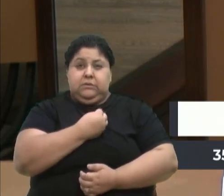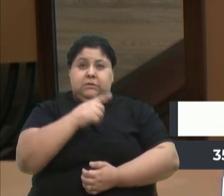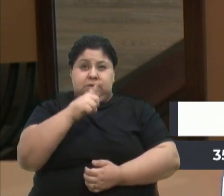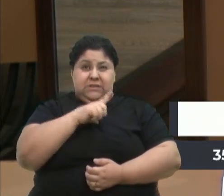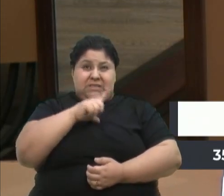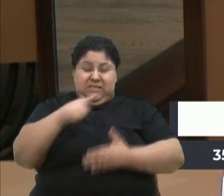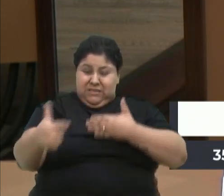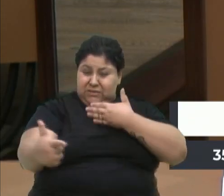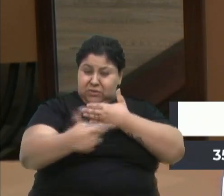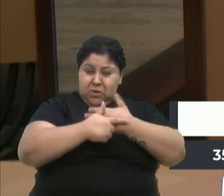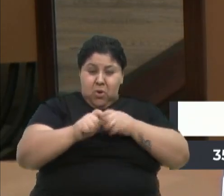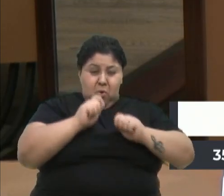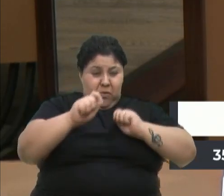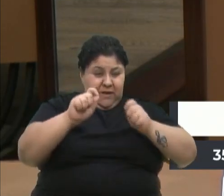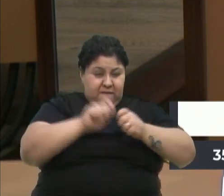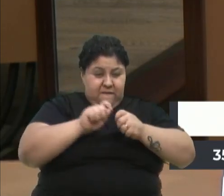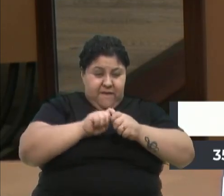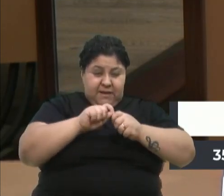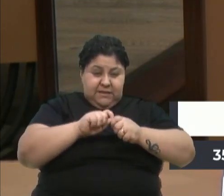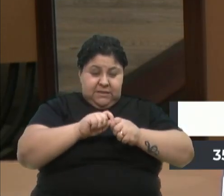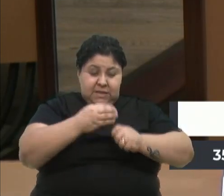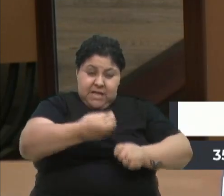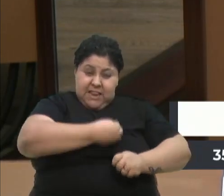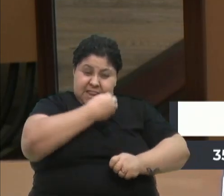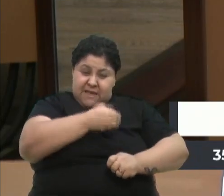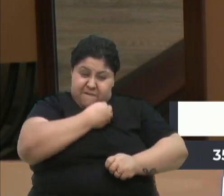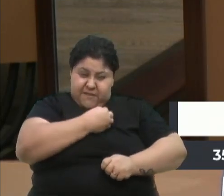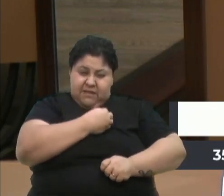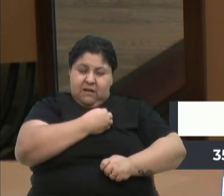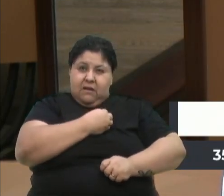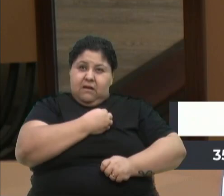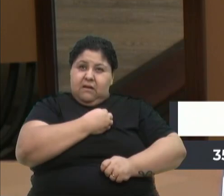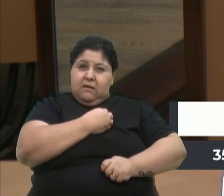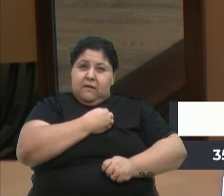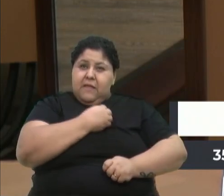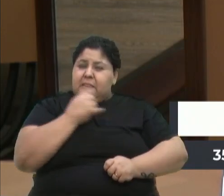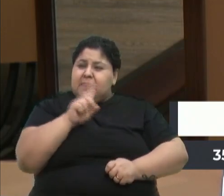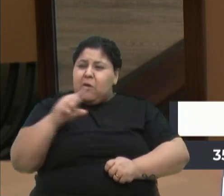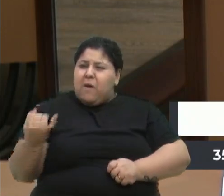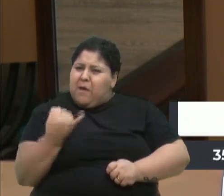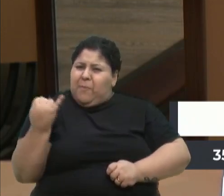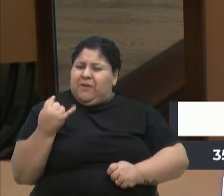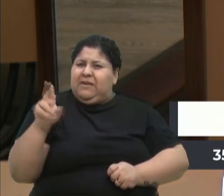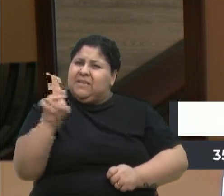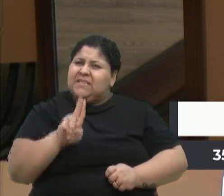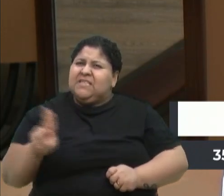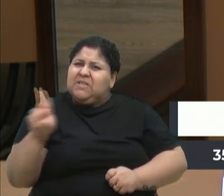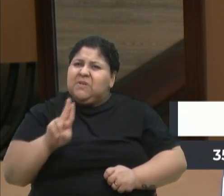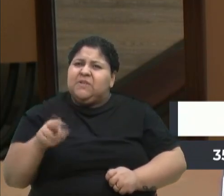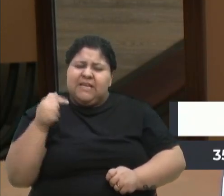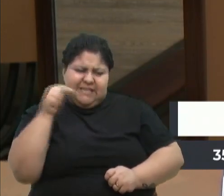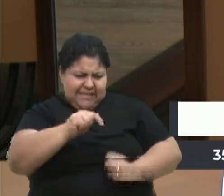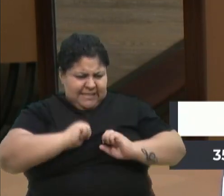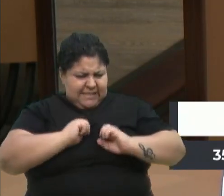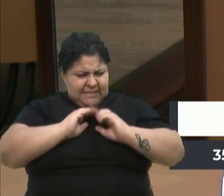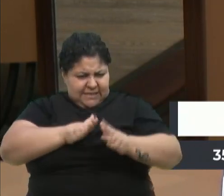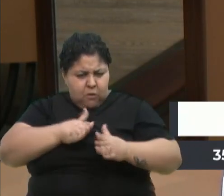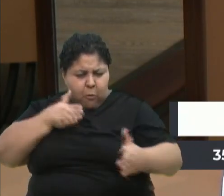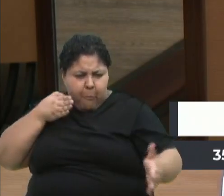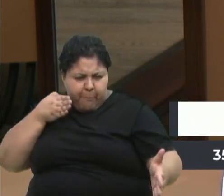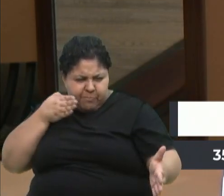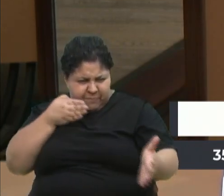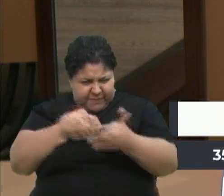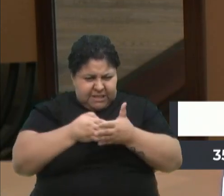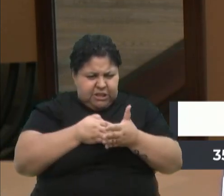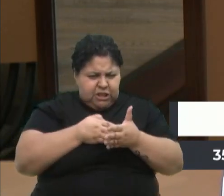o que ele faz na vida pessoal dele não importa. E usar usar desta ação para atingi-lo de